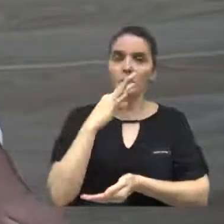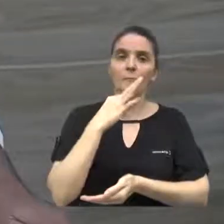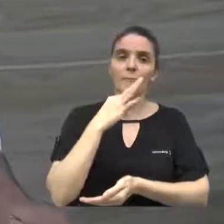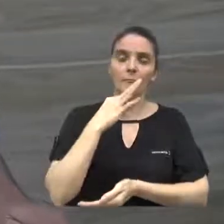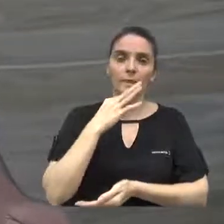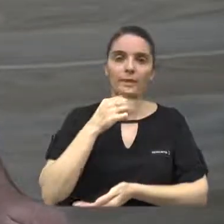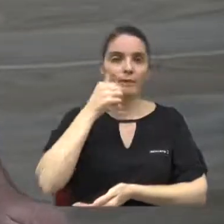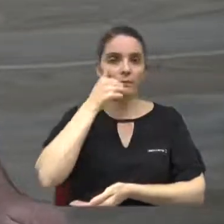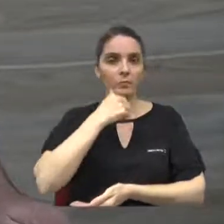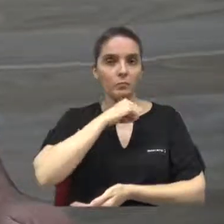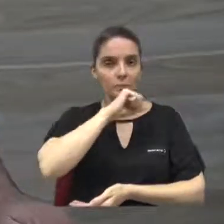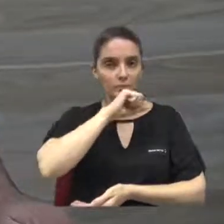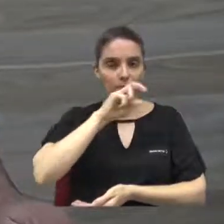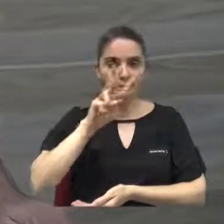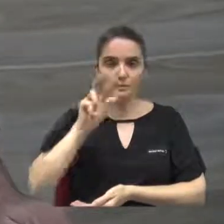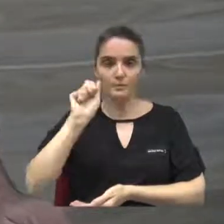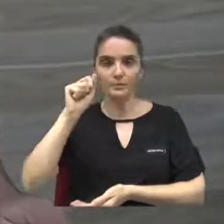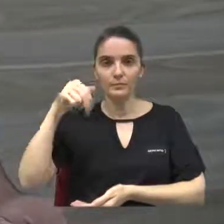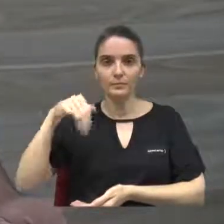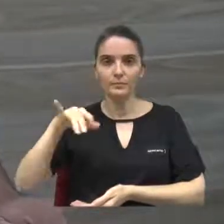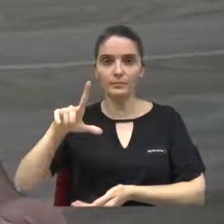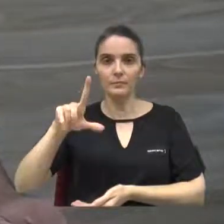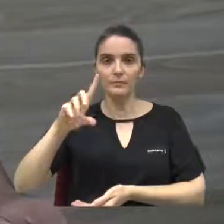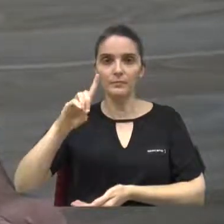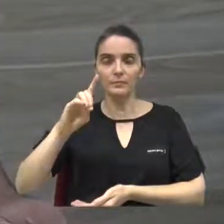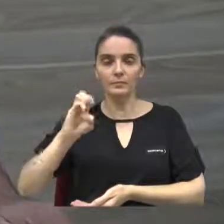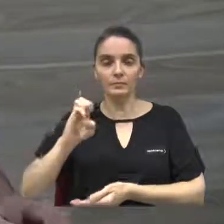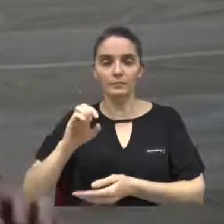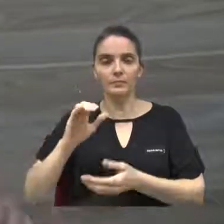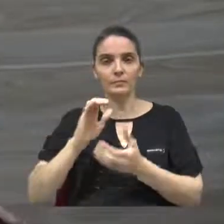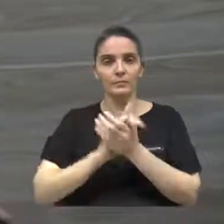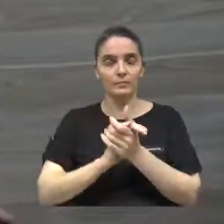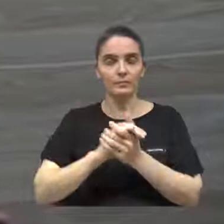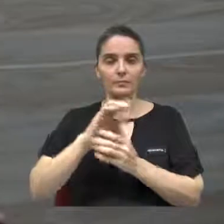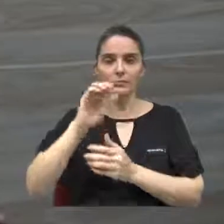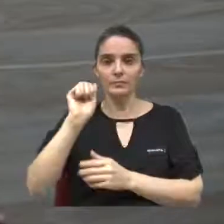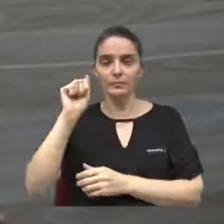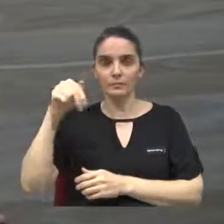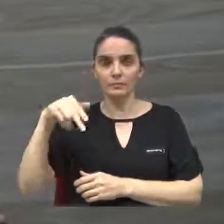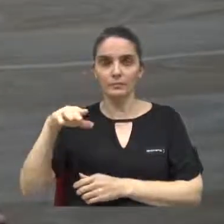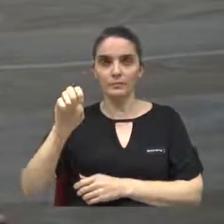mãe, Vanilde, e seu esposo, Anselmo.